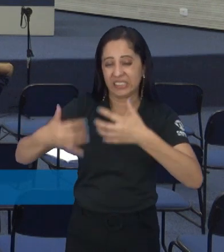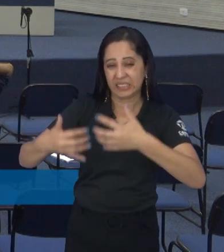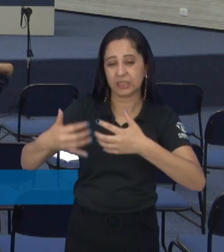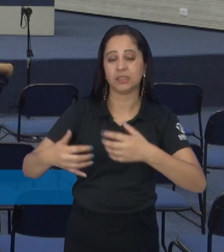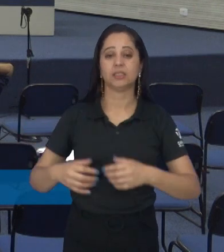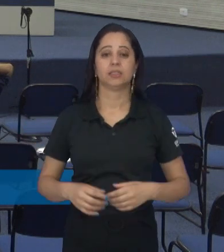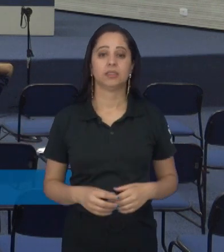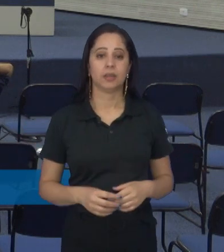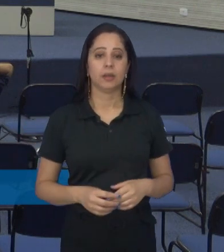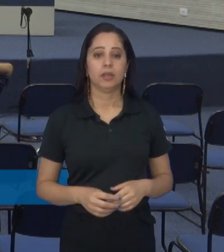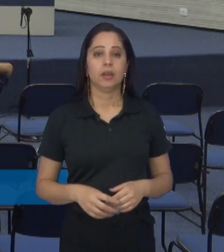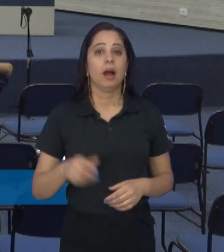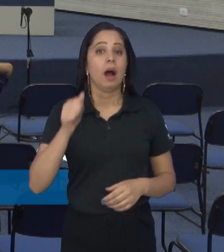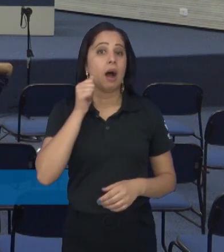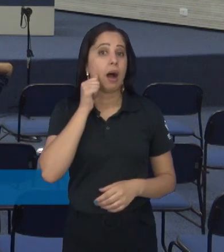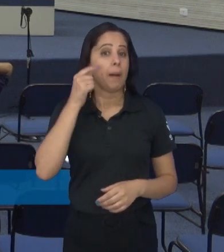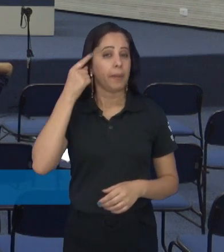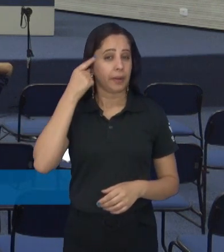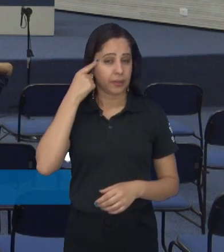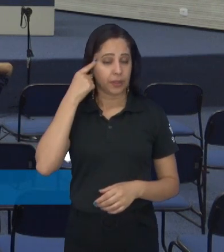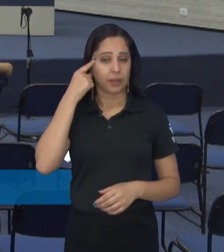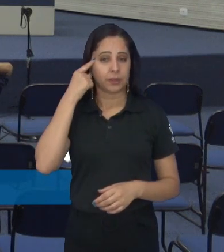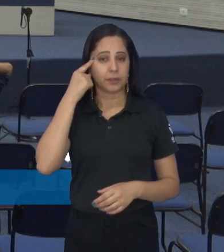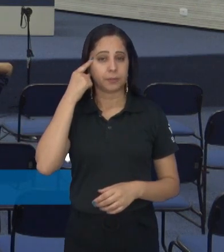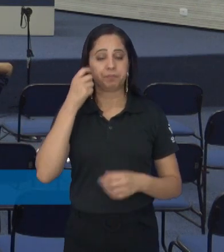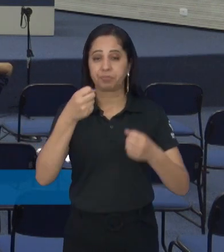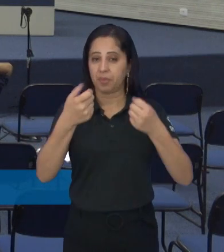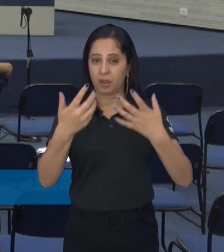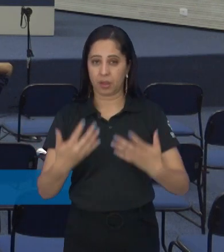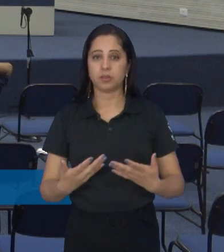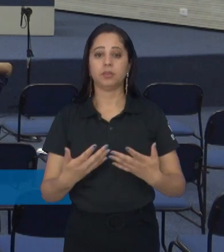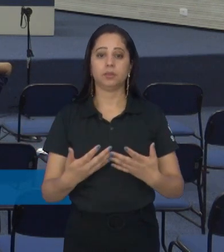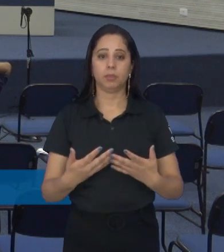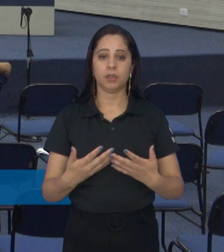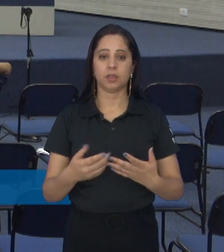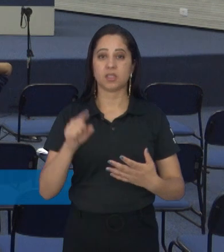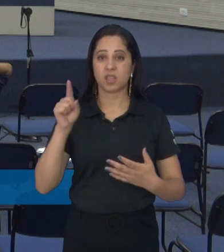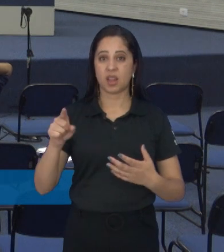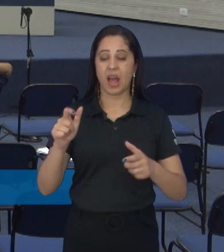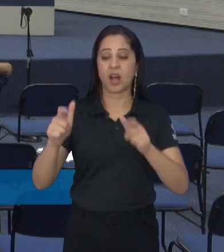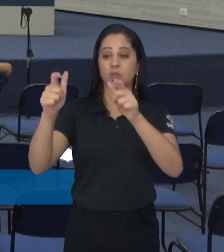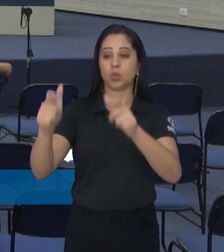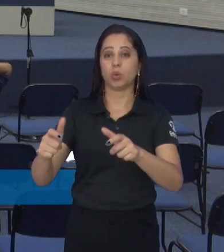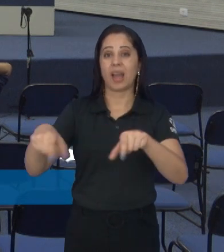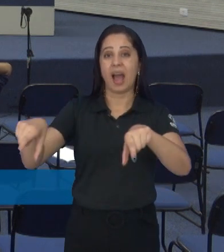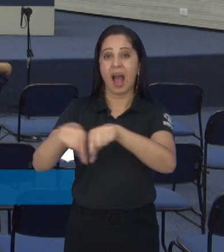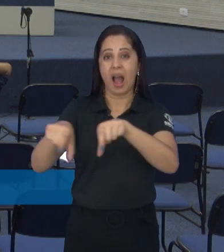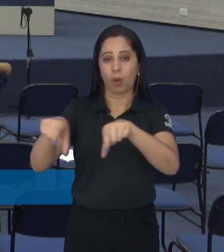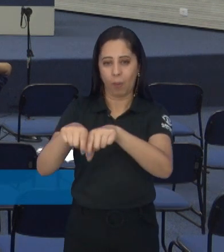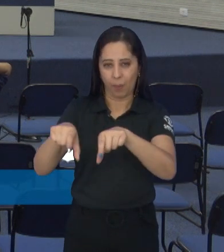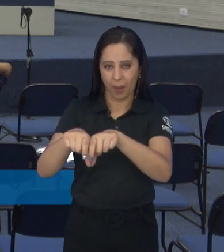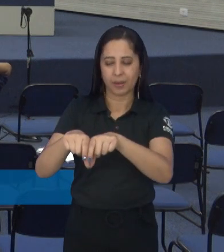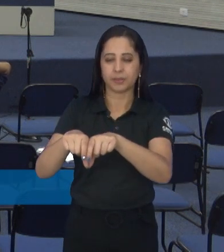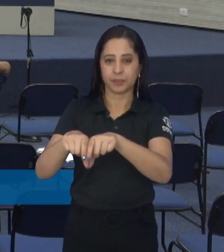observa que no entorno aonde foi feito as quadras poderia recepcionar